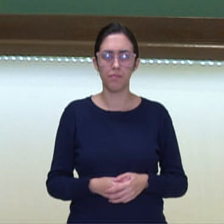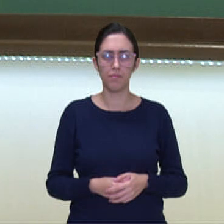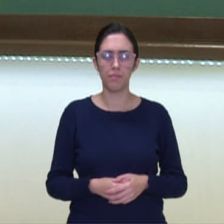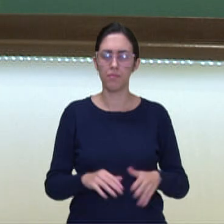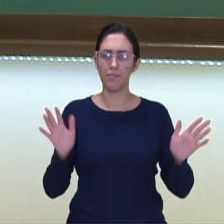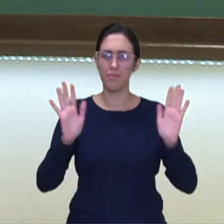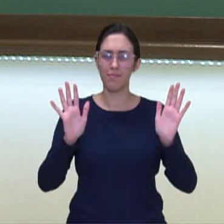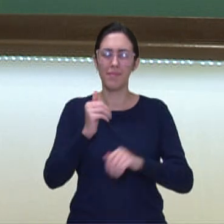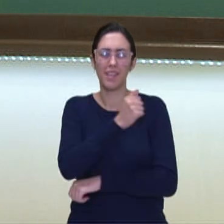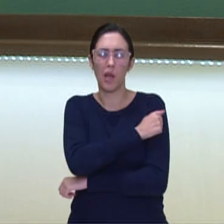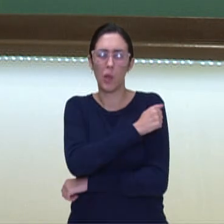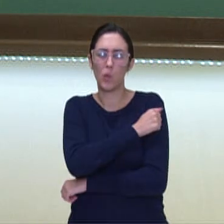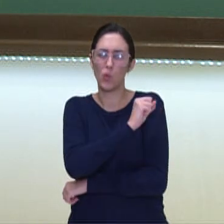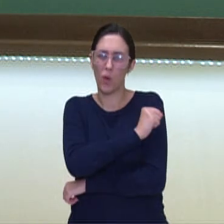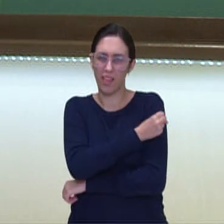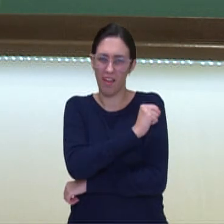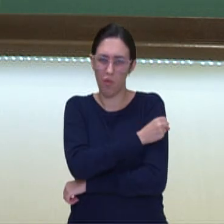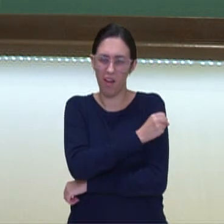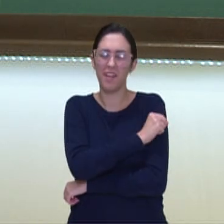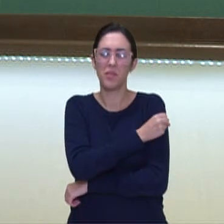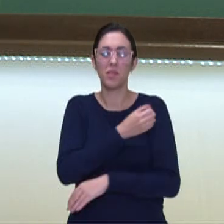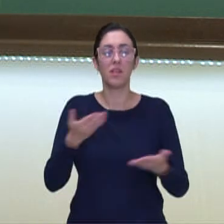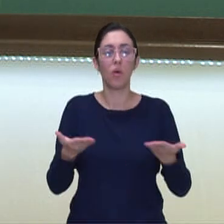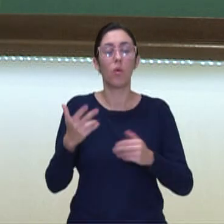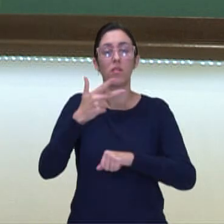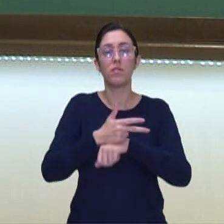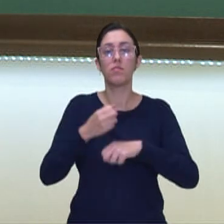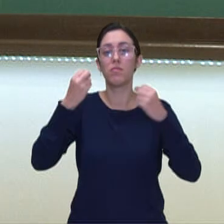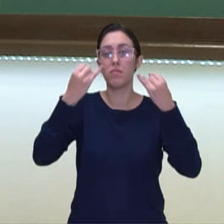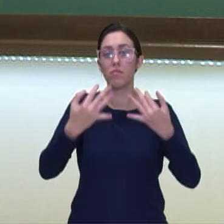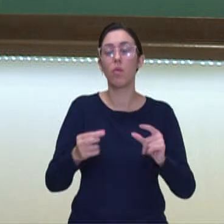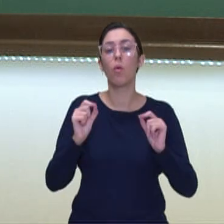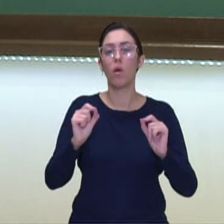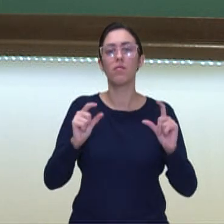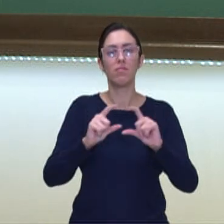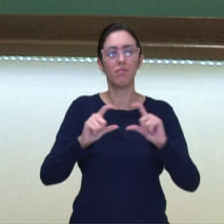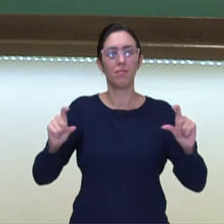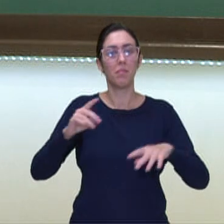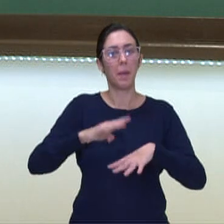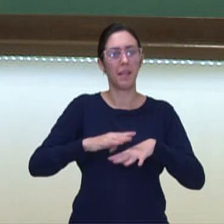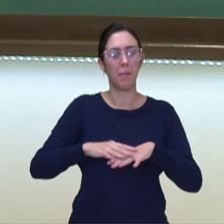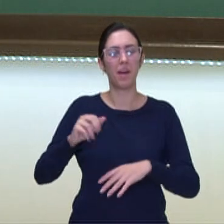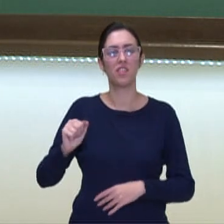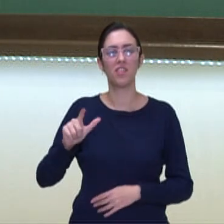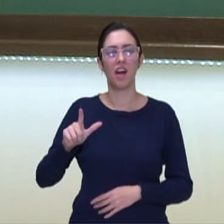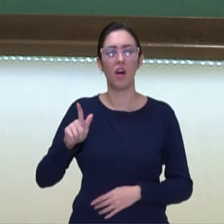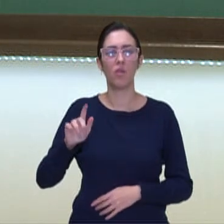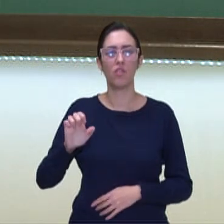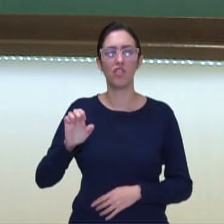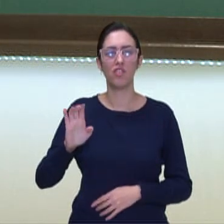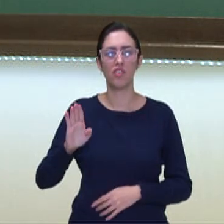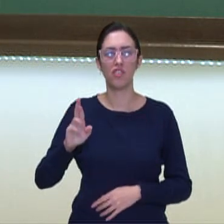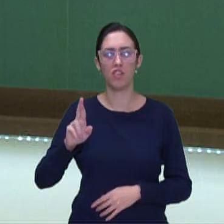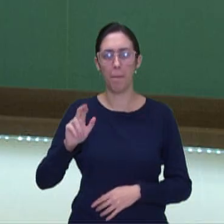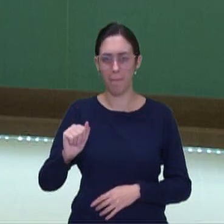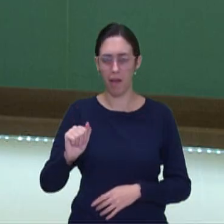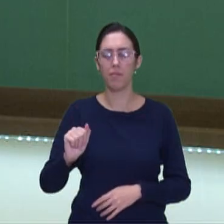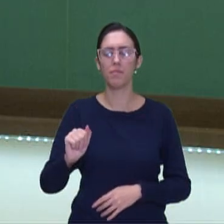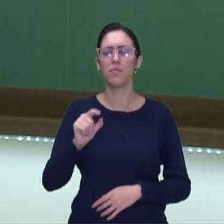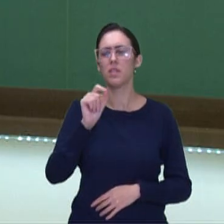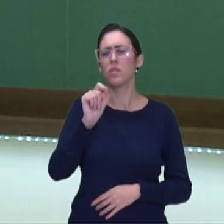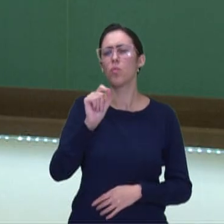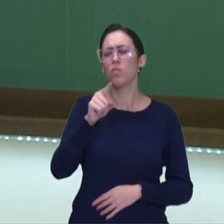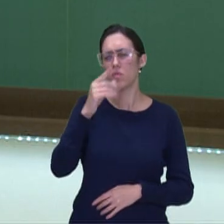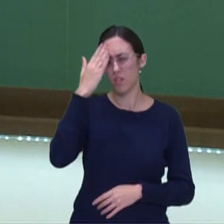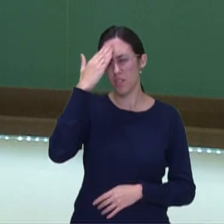Olá, estudante do oitavo ano. Neste vídeo nós vamos falar sobre expressões algébricas. Dá uma olhada comigo. Você sabe o que é uma